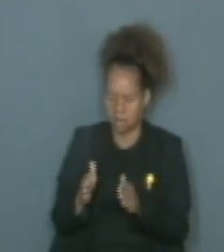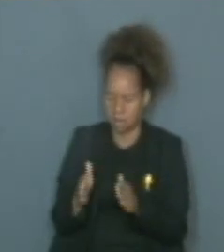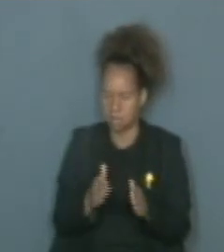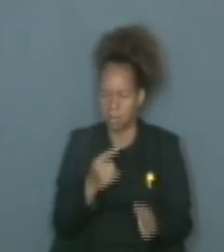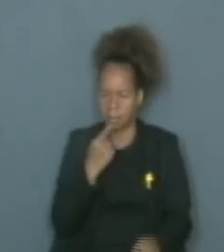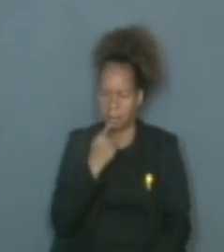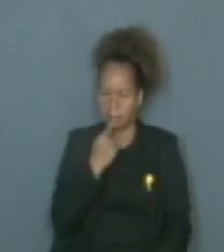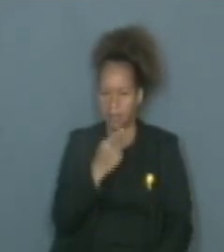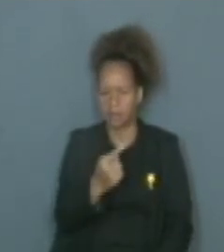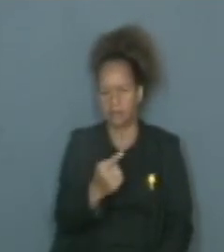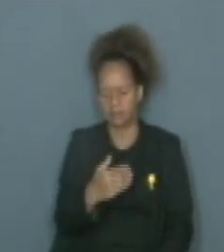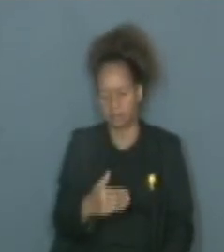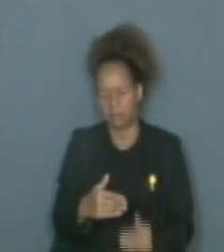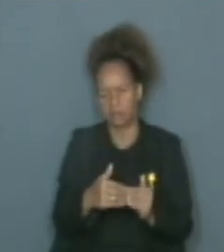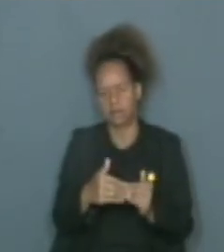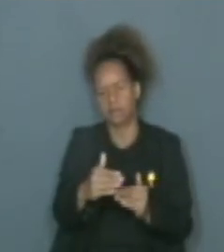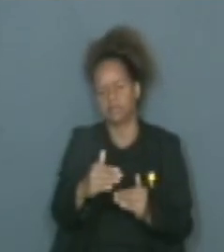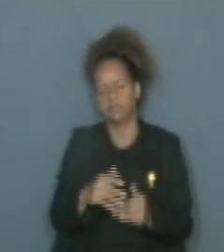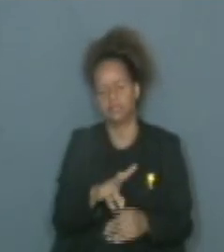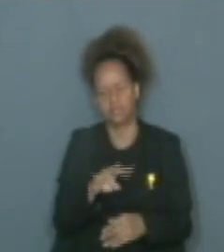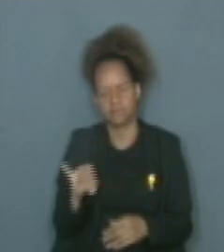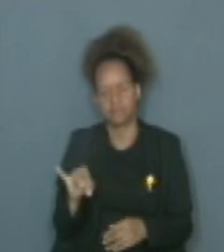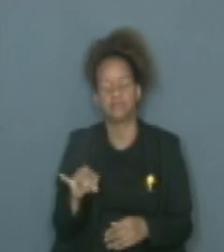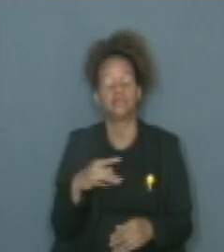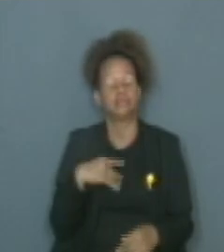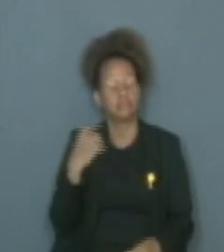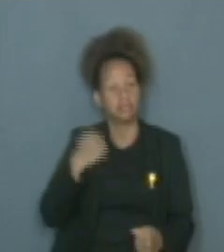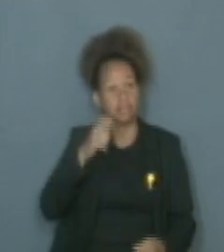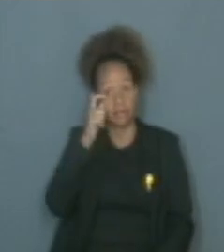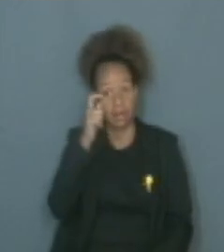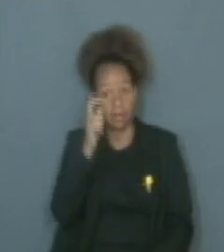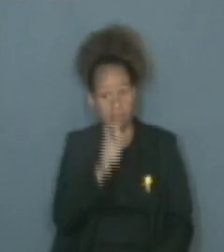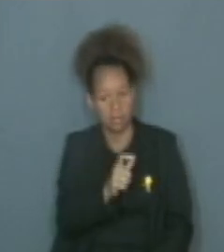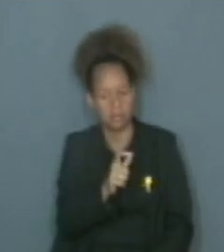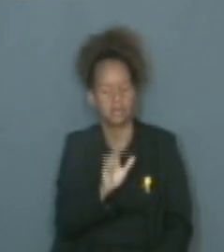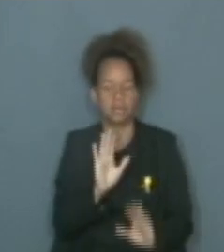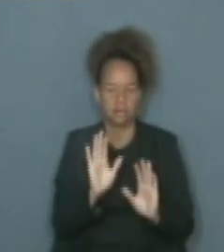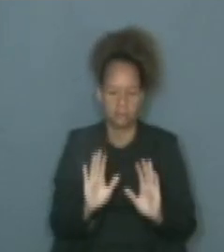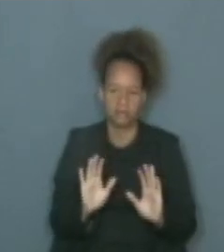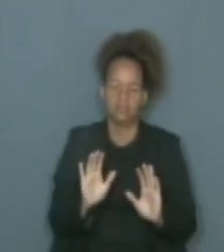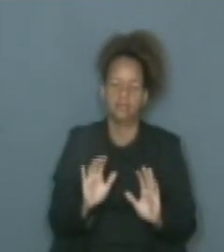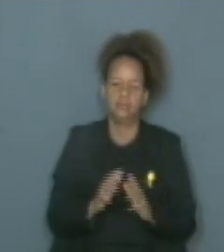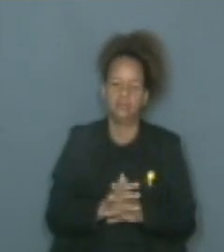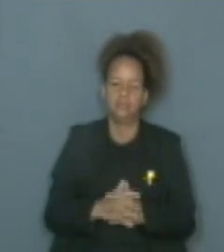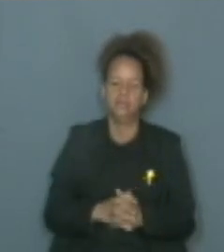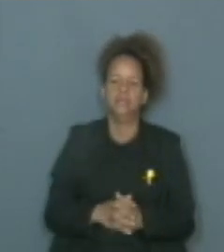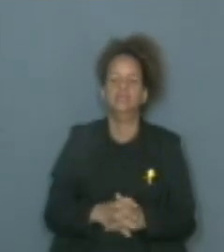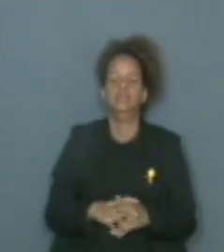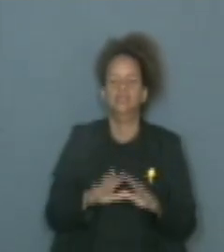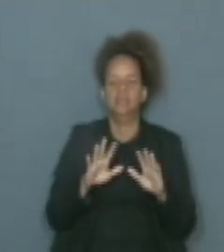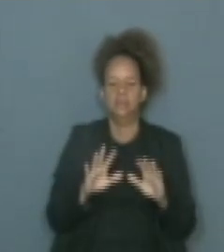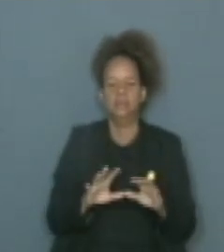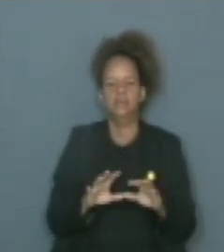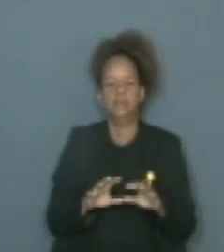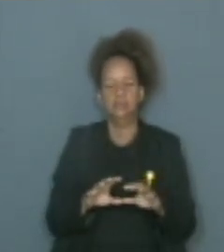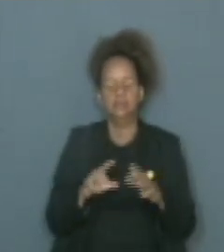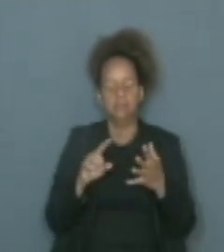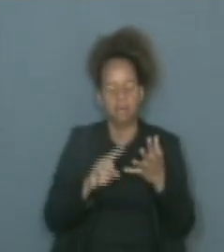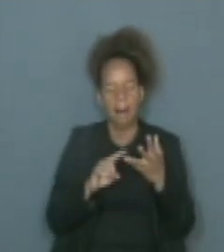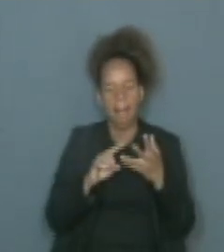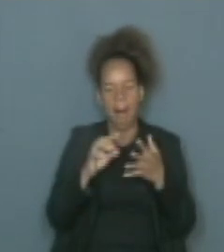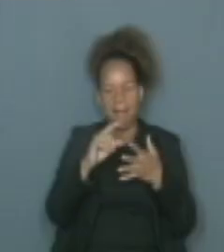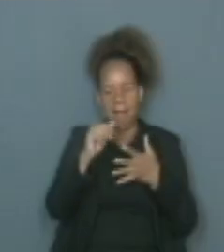muito em breve e a gente precisa estar atento a essa realidade. Eu vou desmembrar cada uma